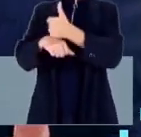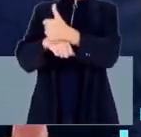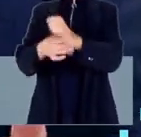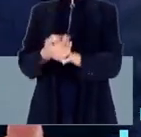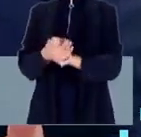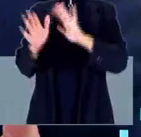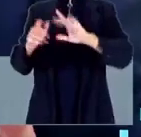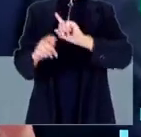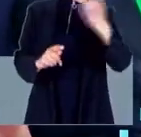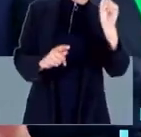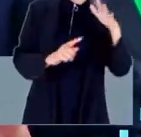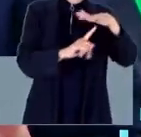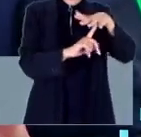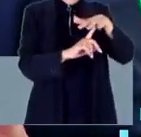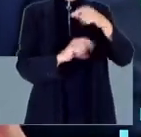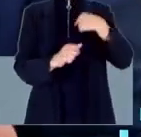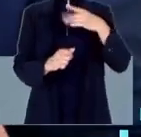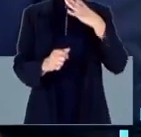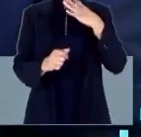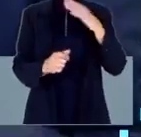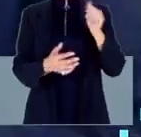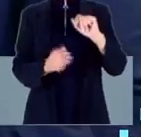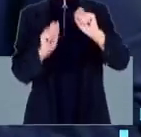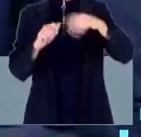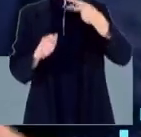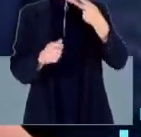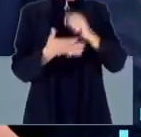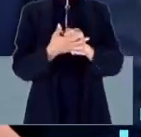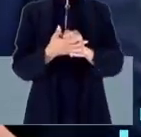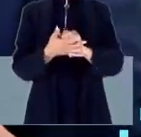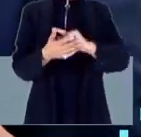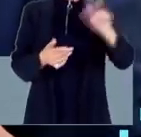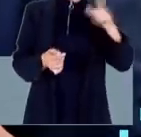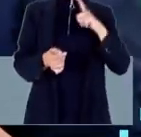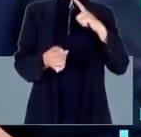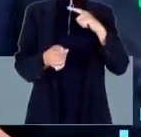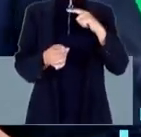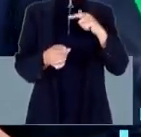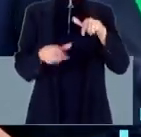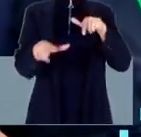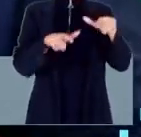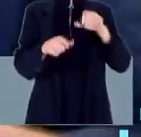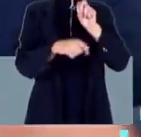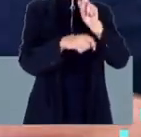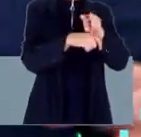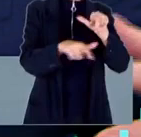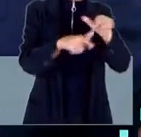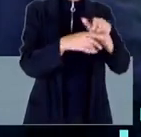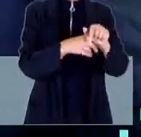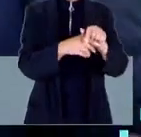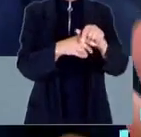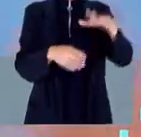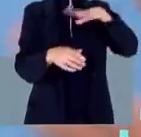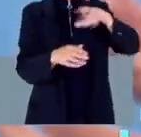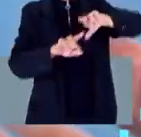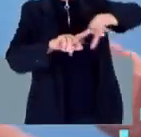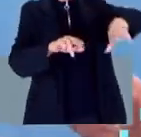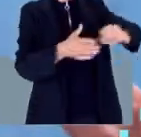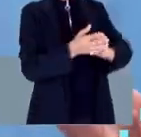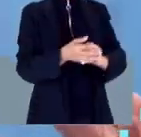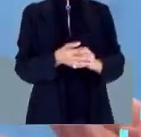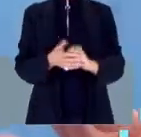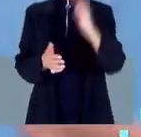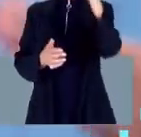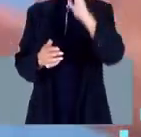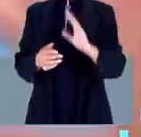planeta no estado do Paraná tô falando pelo Estado do Paraná Porque eu conheço tá praticamente sobrando o emprego em quase todos os municípios o Brasil tá tendo um